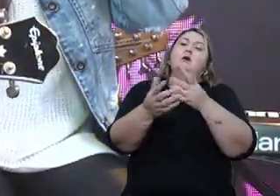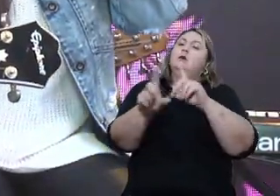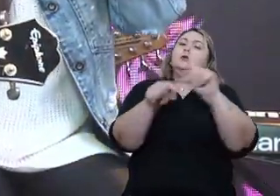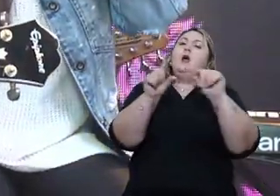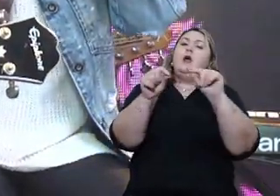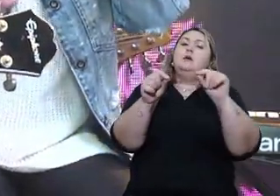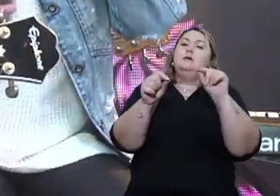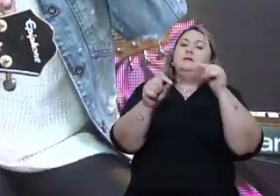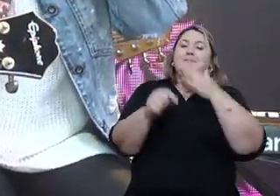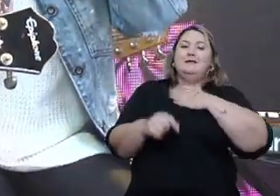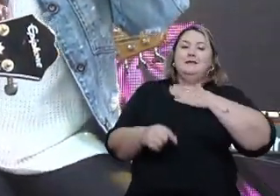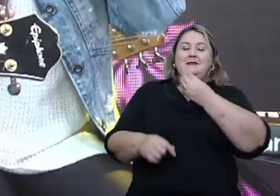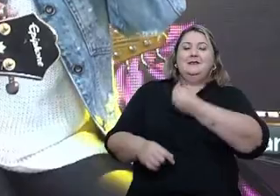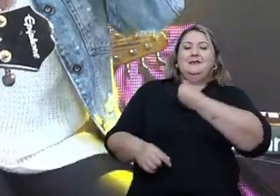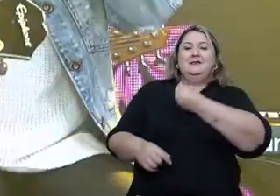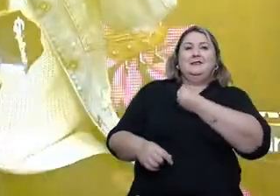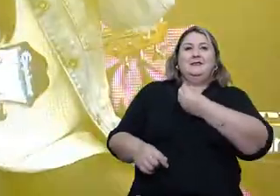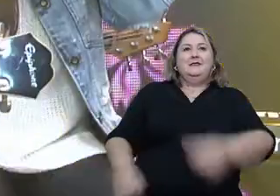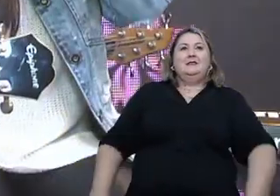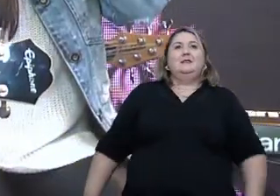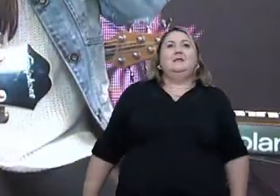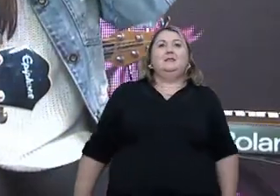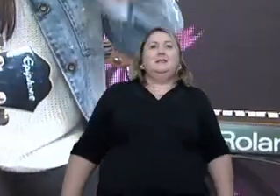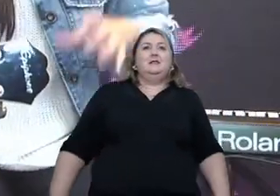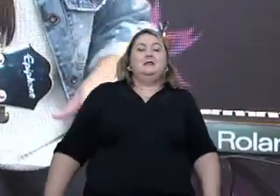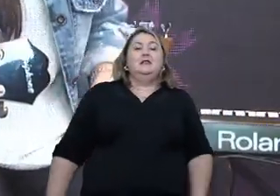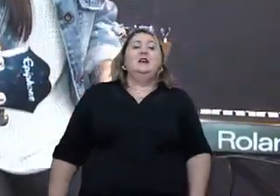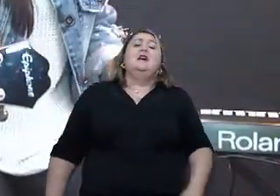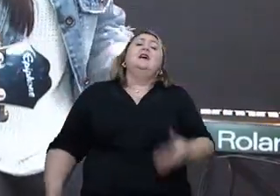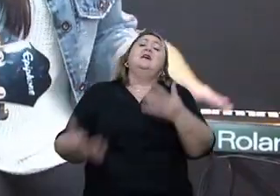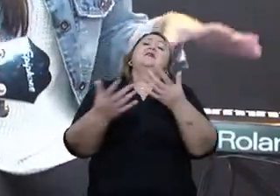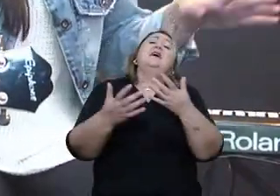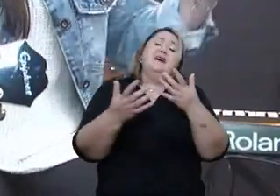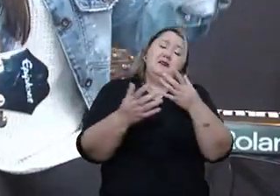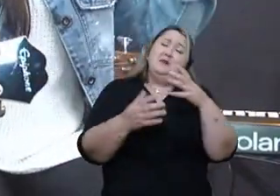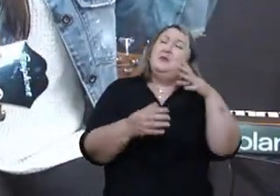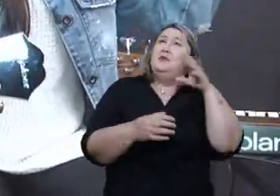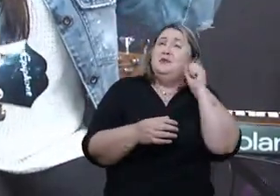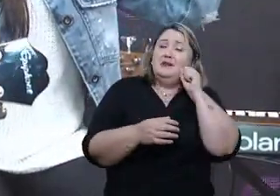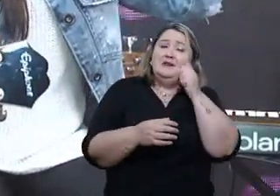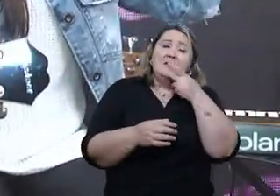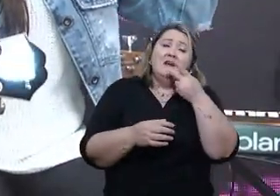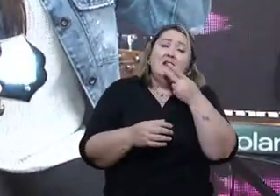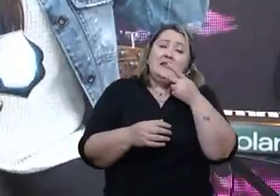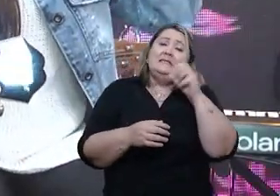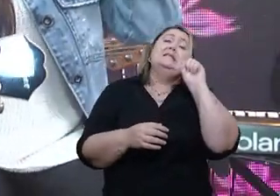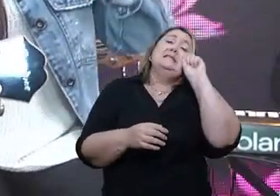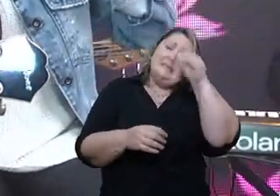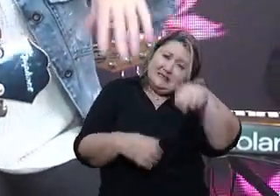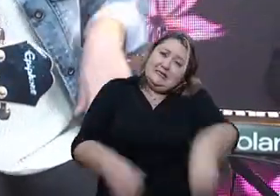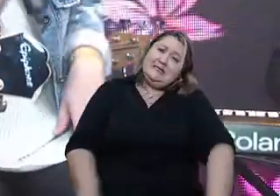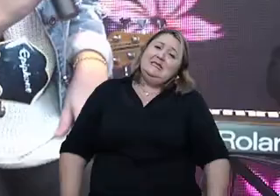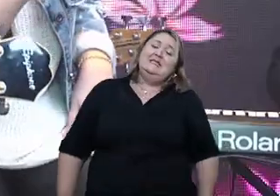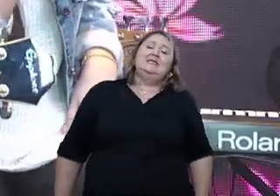você fazer o que quiser de mim. Só quero ouvir você.